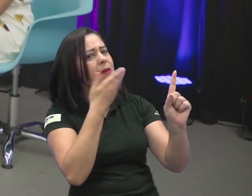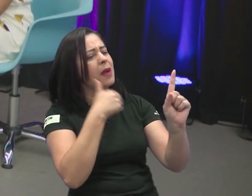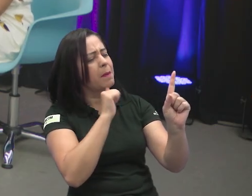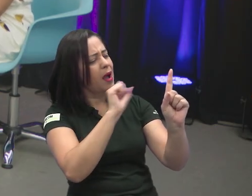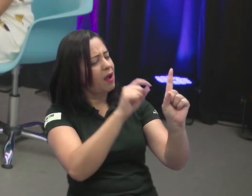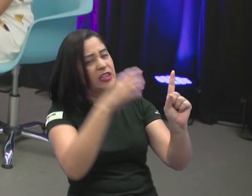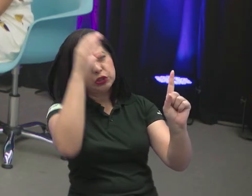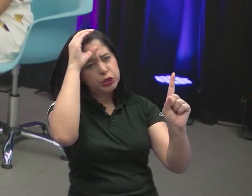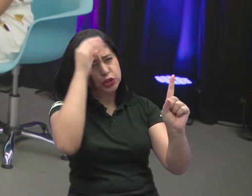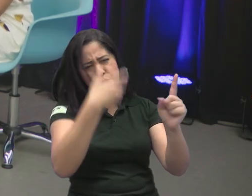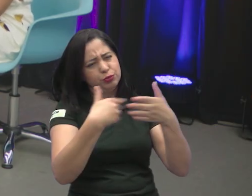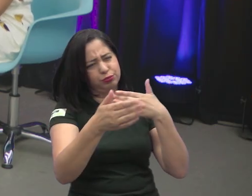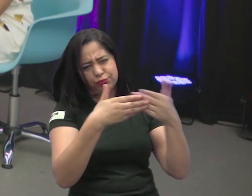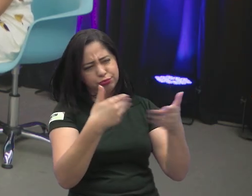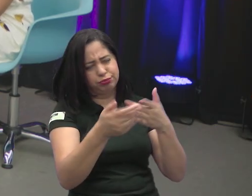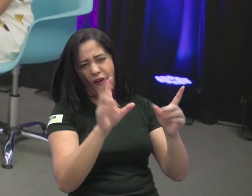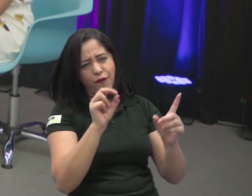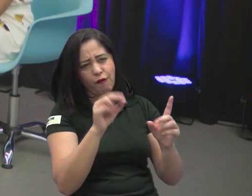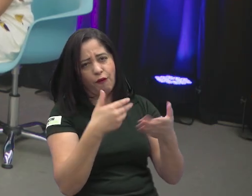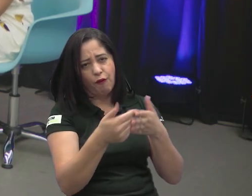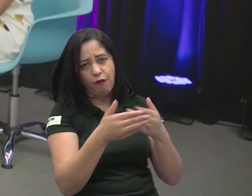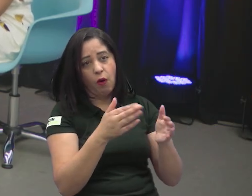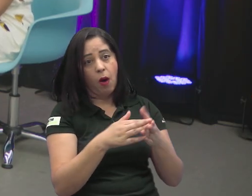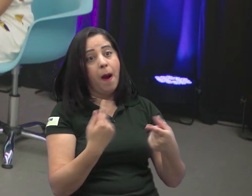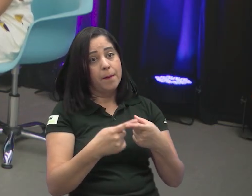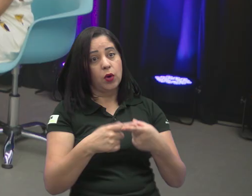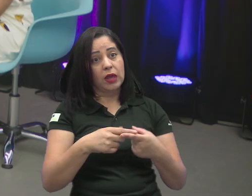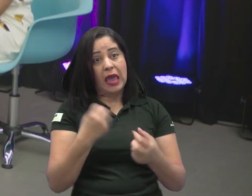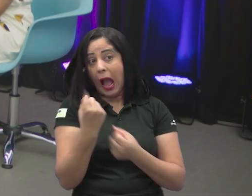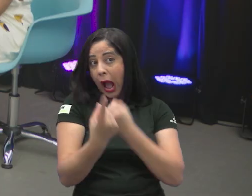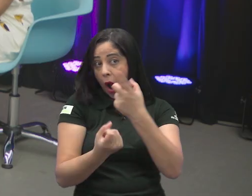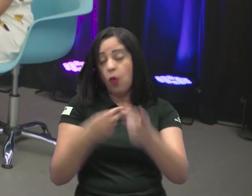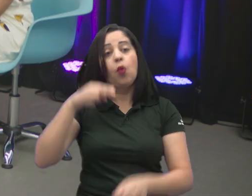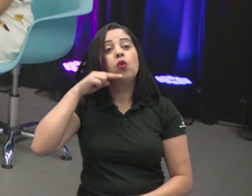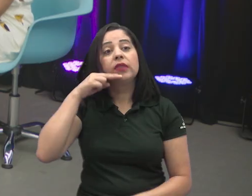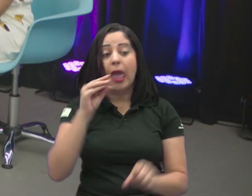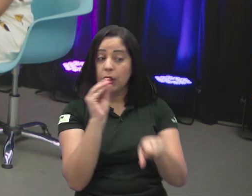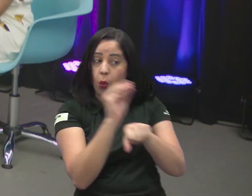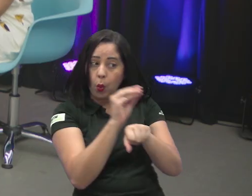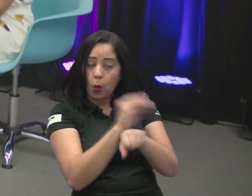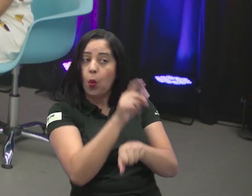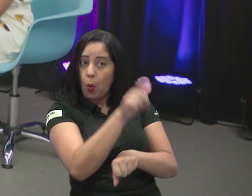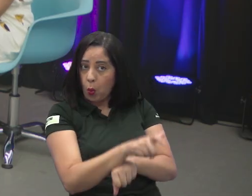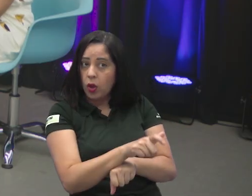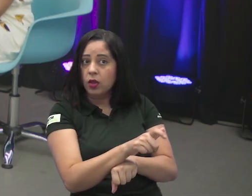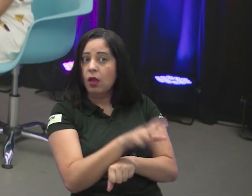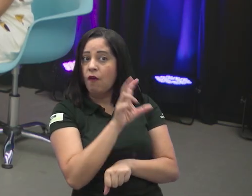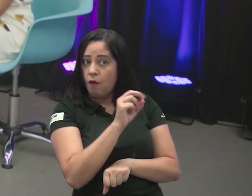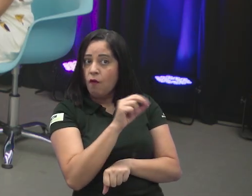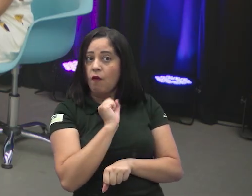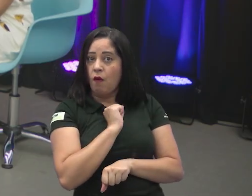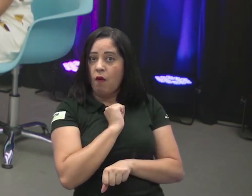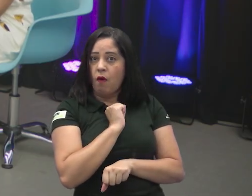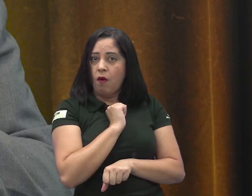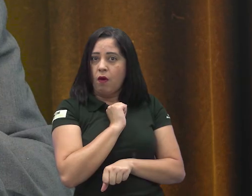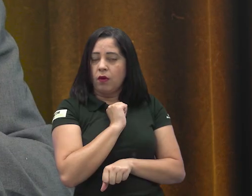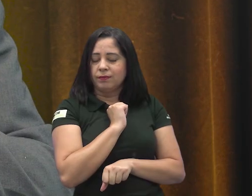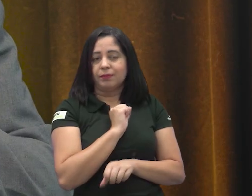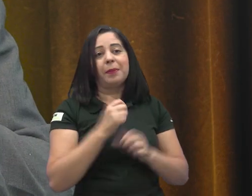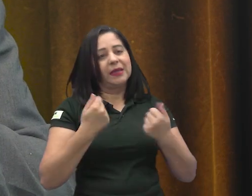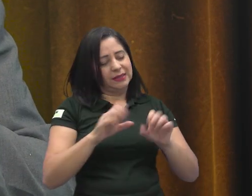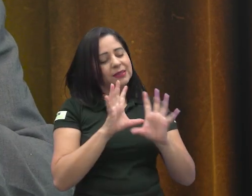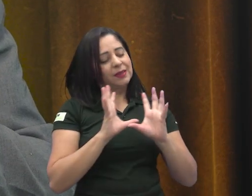ou do seu tio, da sua tia, da sua avó, tem netos que cuidam da avó que tem Sim. Alzheimer, aí fica